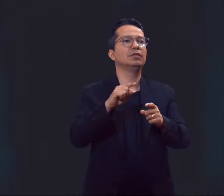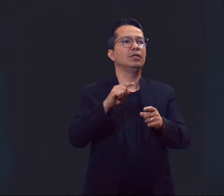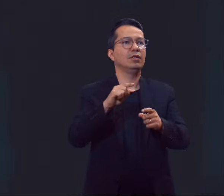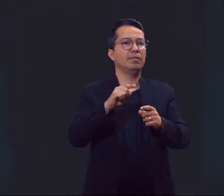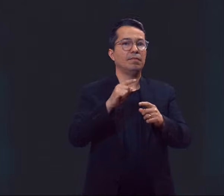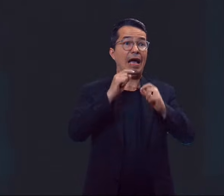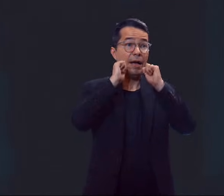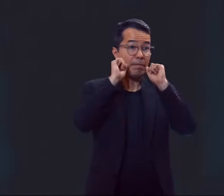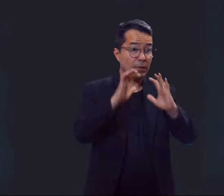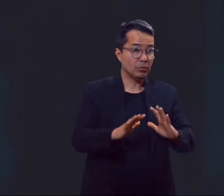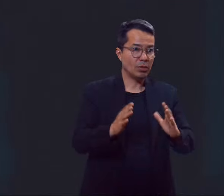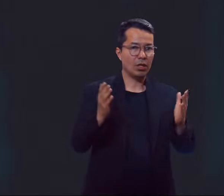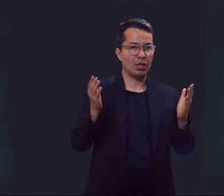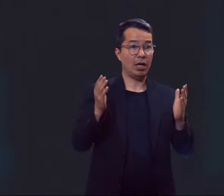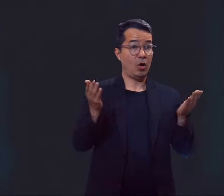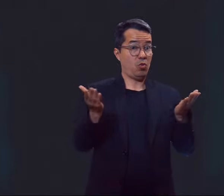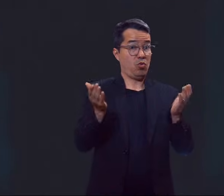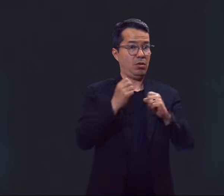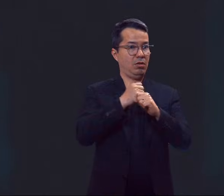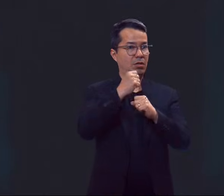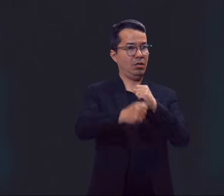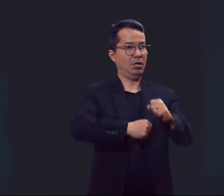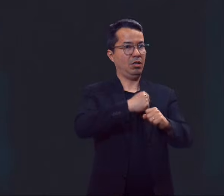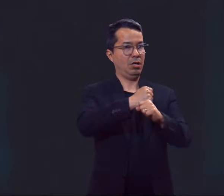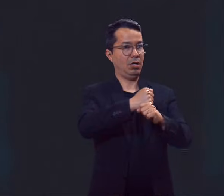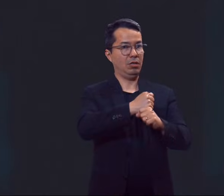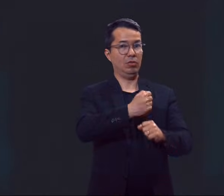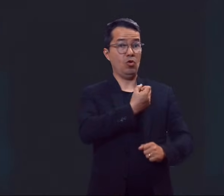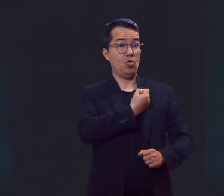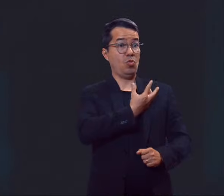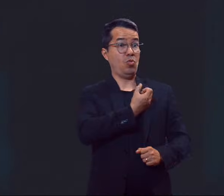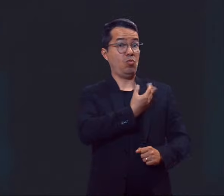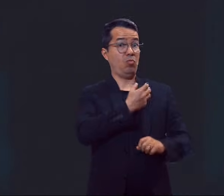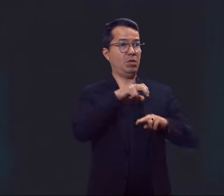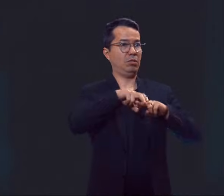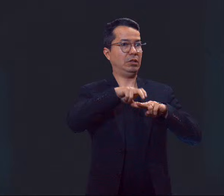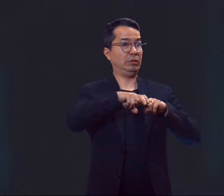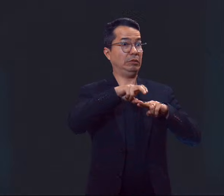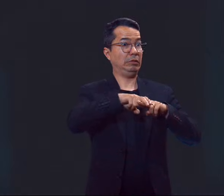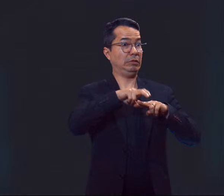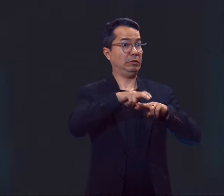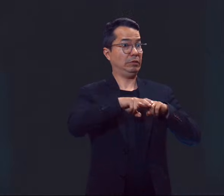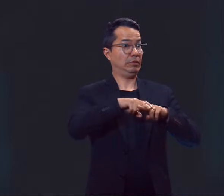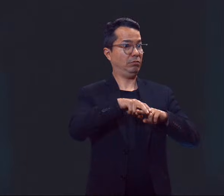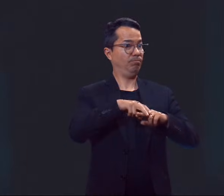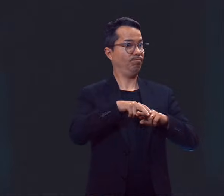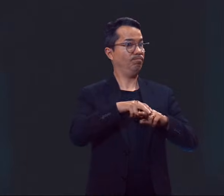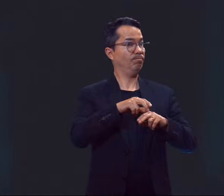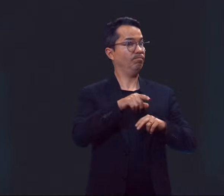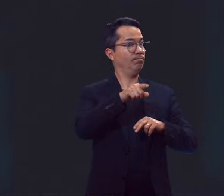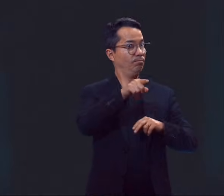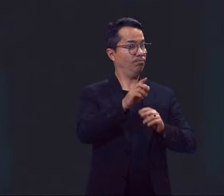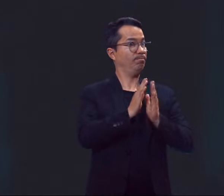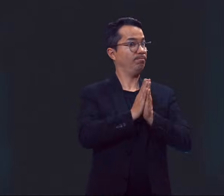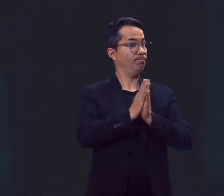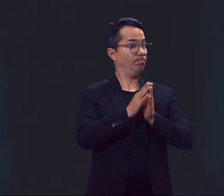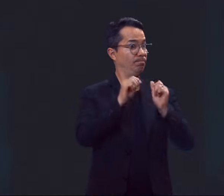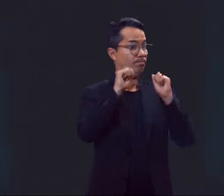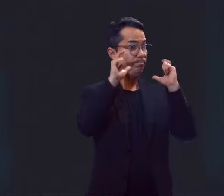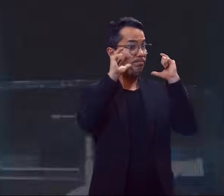abençoa. Esse ano as cadeiras são marcadas, então você pode convidar, né, e sentar junto com os seus